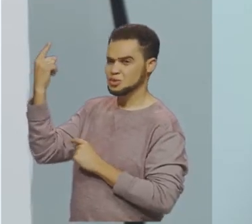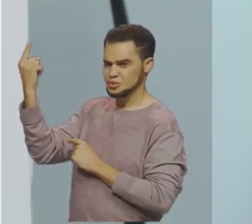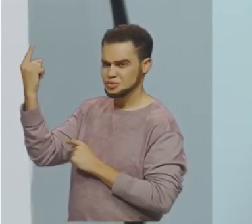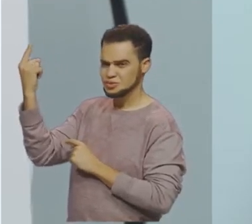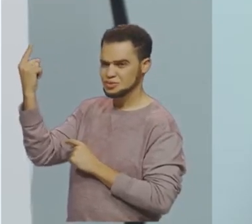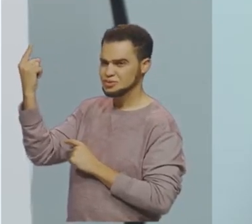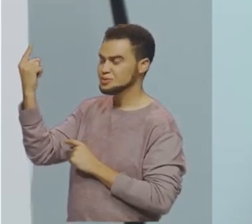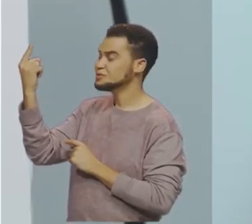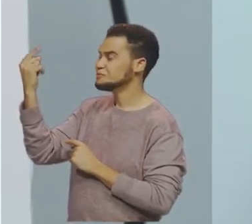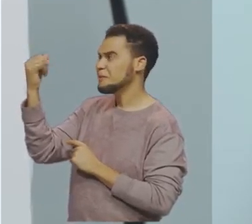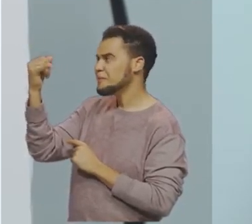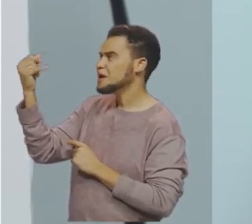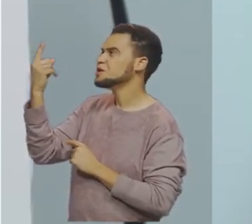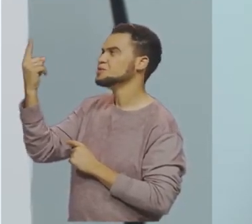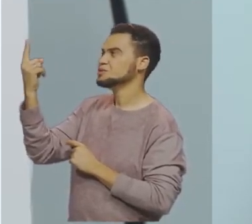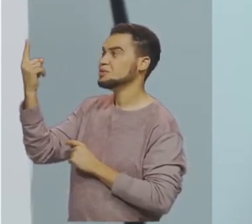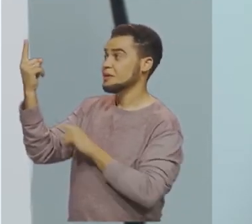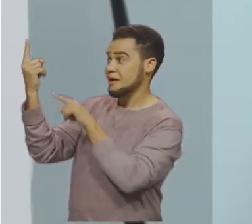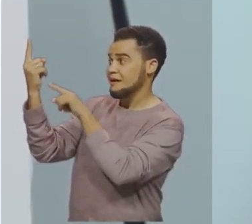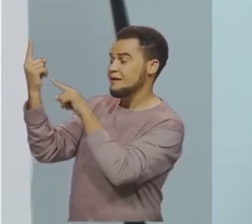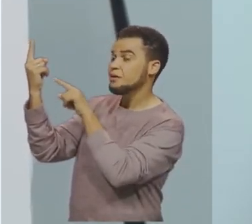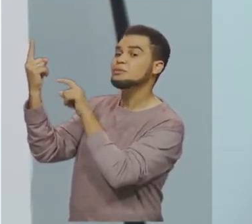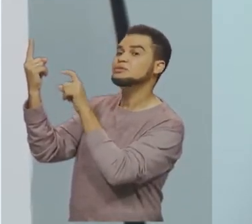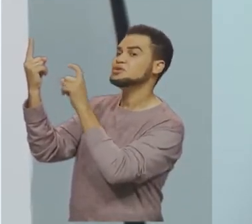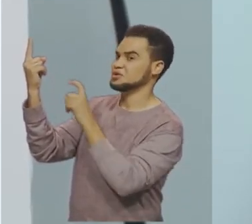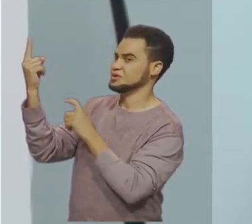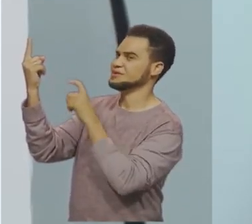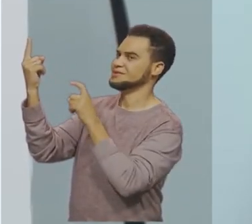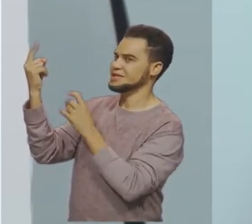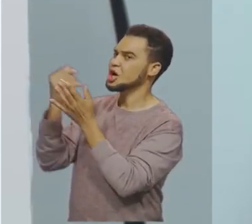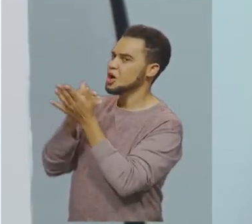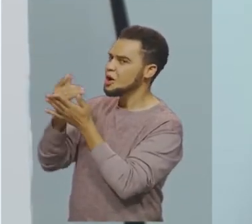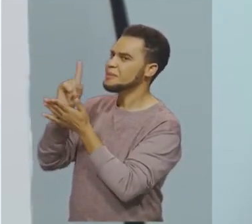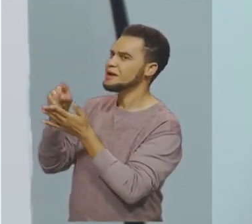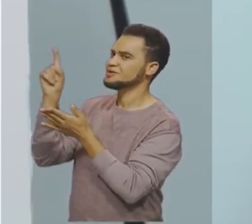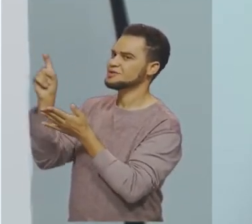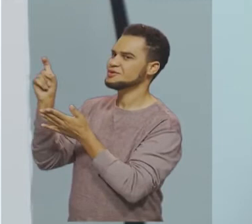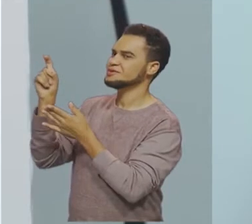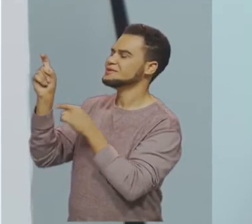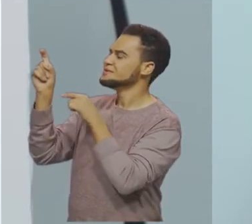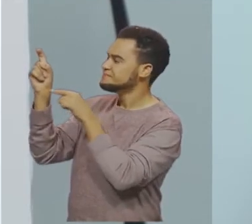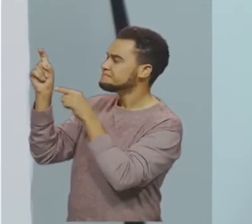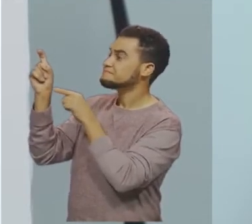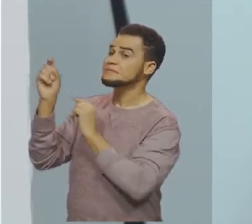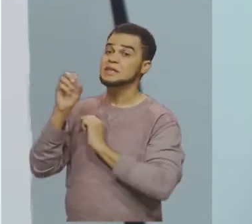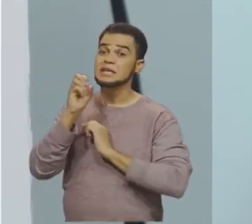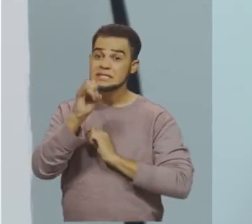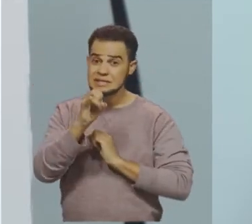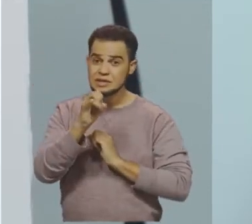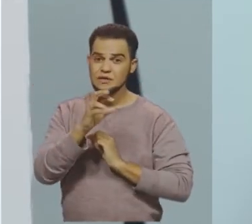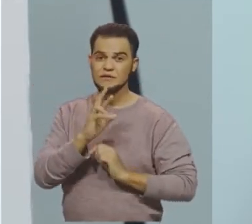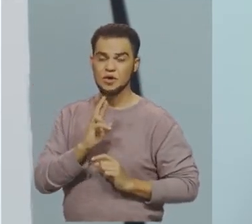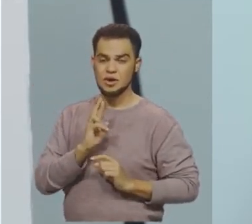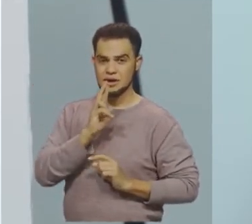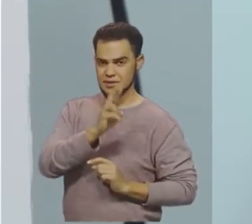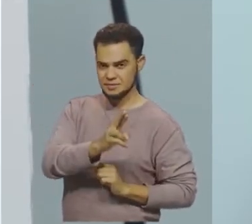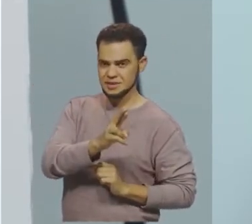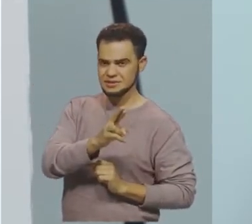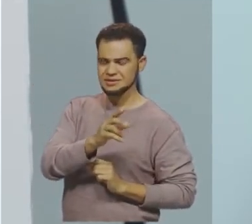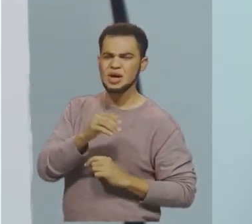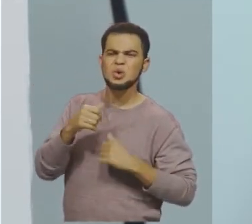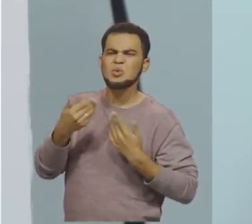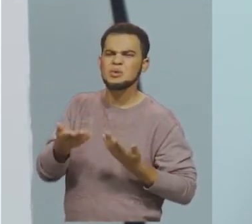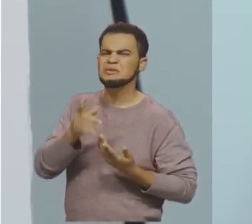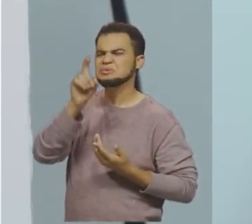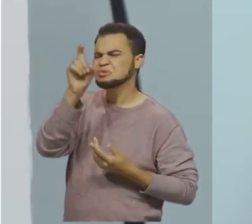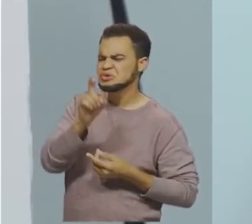menos 1 para o x, né? Se eu estiver representando esta função, quando que o x é